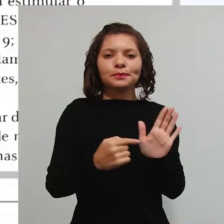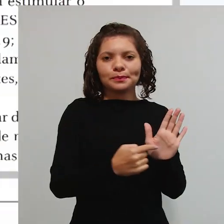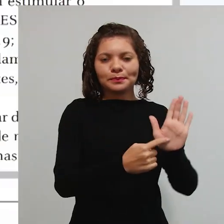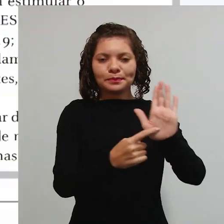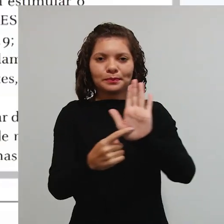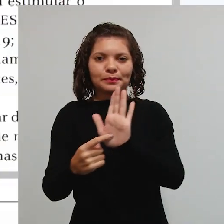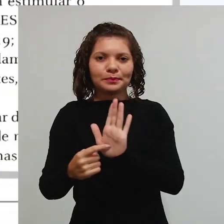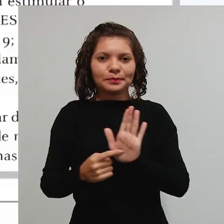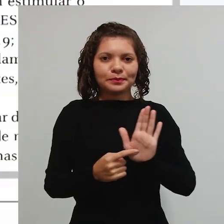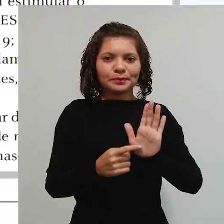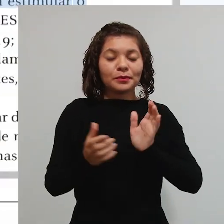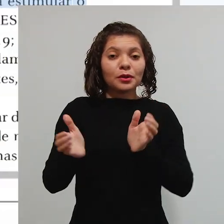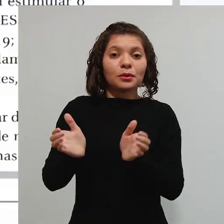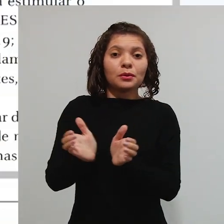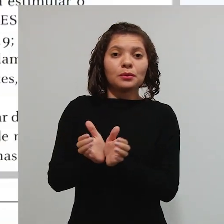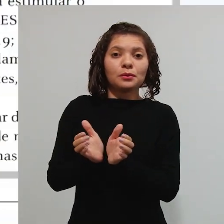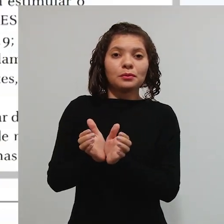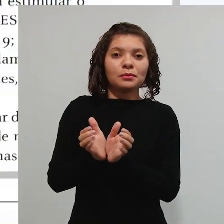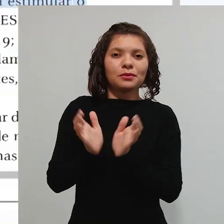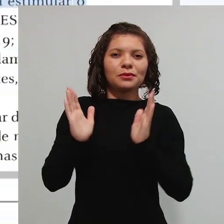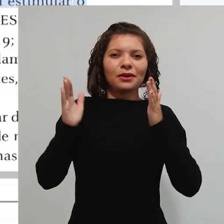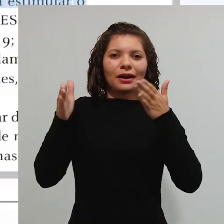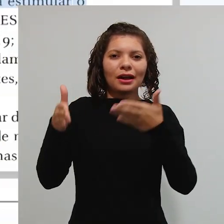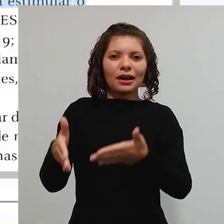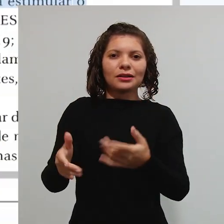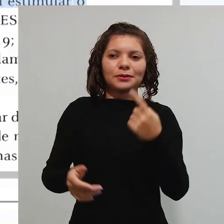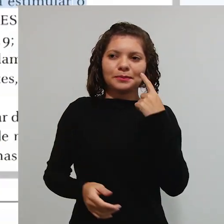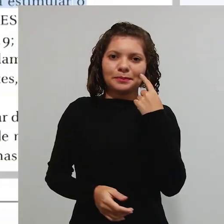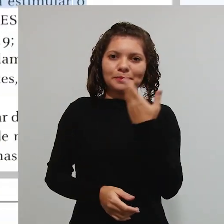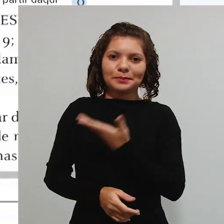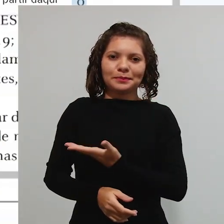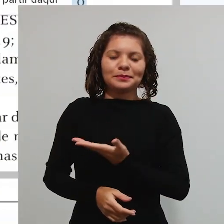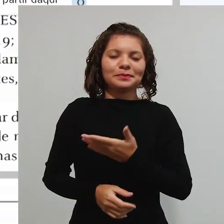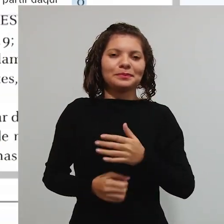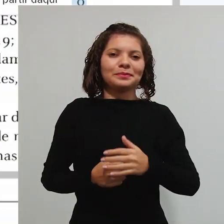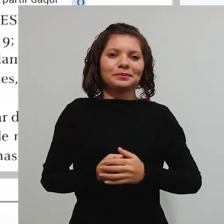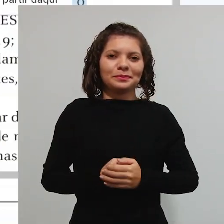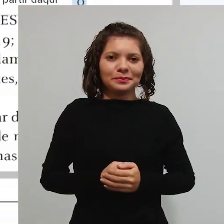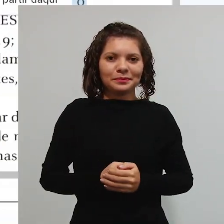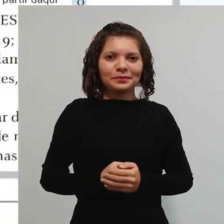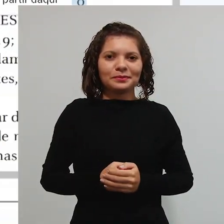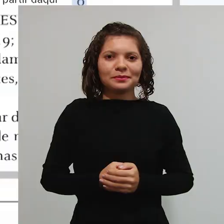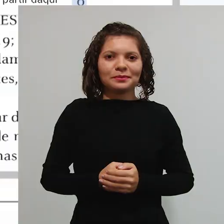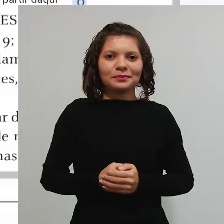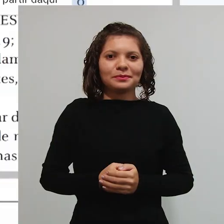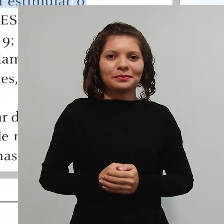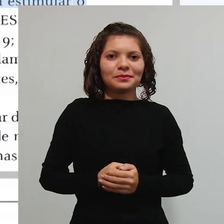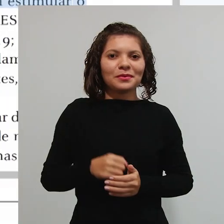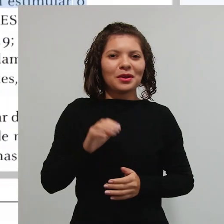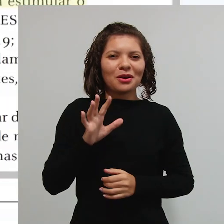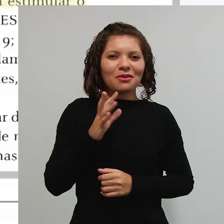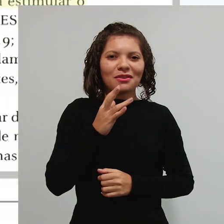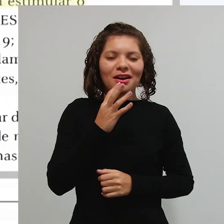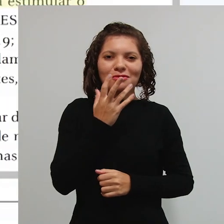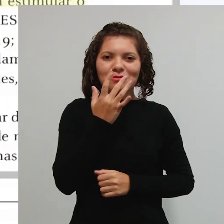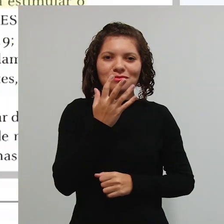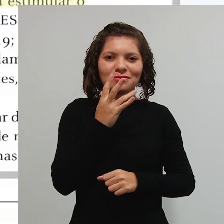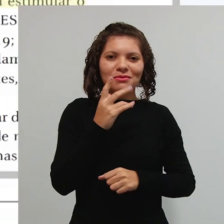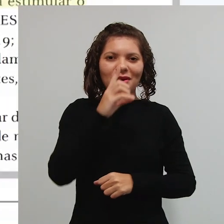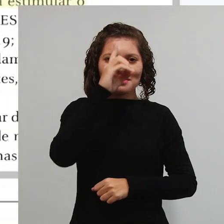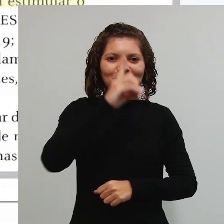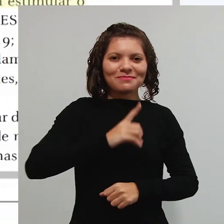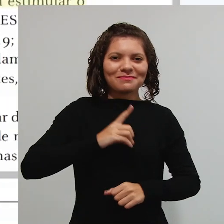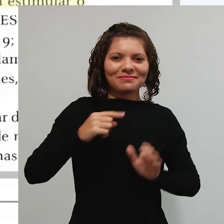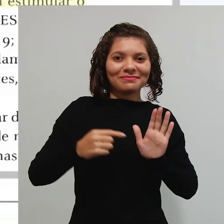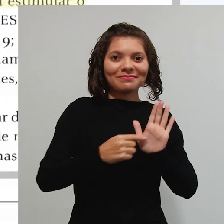apresentação, né? Olha, grupos focais, blá, blá, blá, blá, blá, blá, blá, blá, blá. Olha só que lindo. Eu vou até, inclusive, marcar aqui, colocar um amarelo, né? Olha